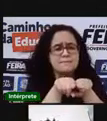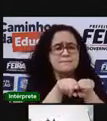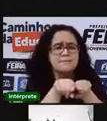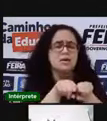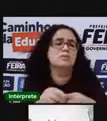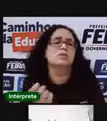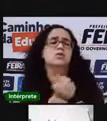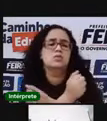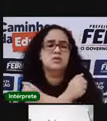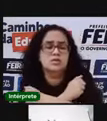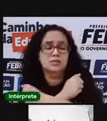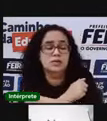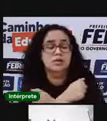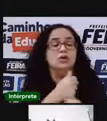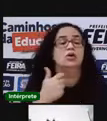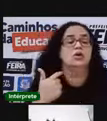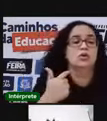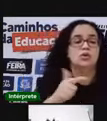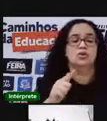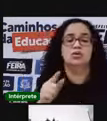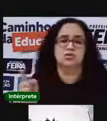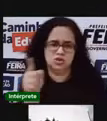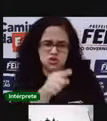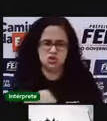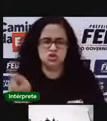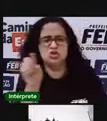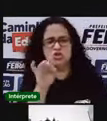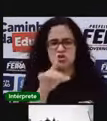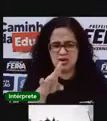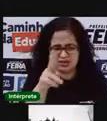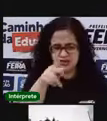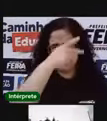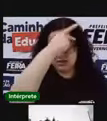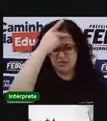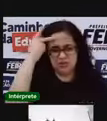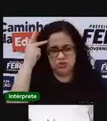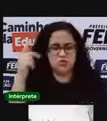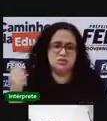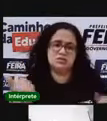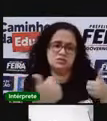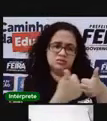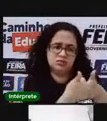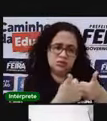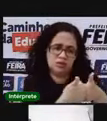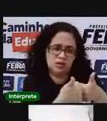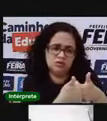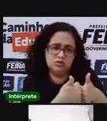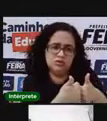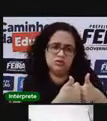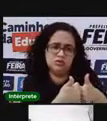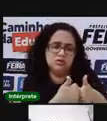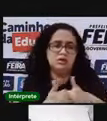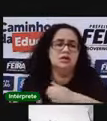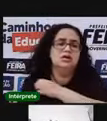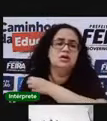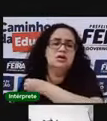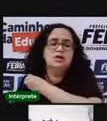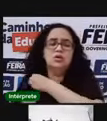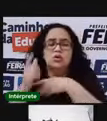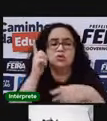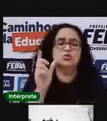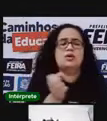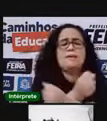abraço? O outro é só esse que está aqui do meu lado? O outro é só esse que eu consigo